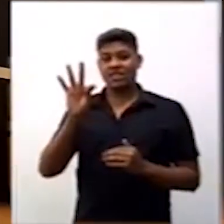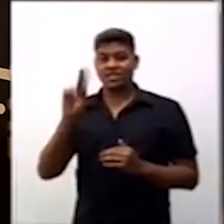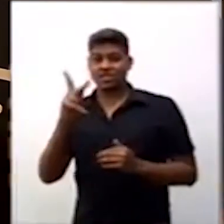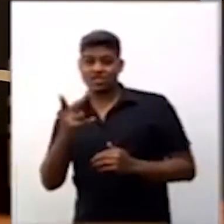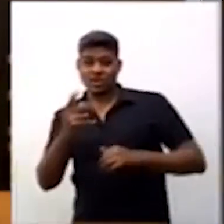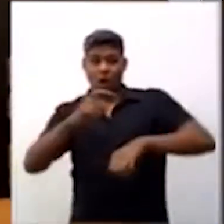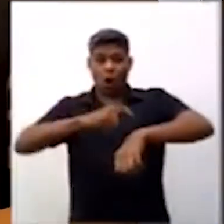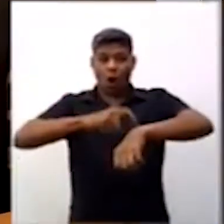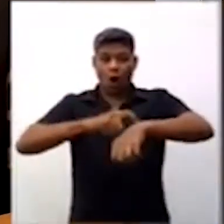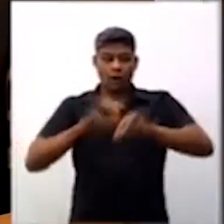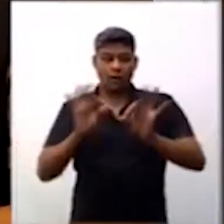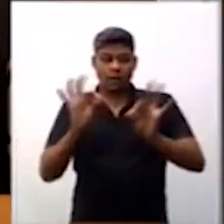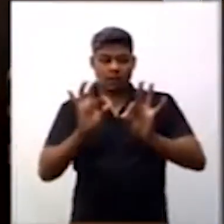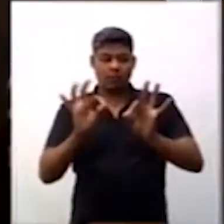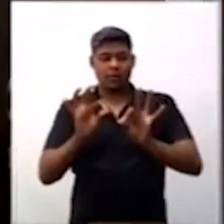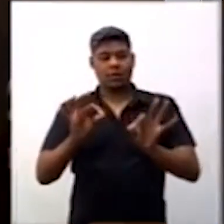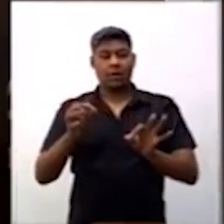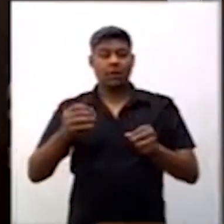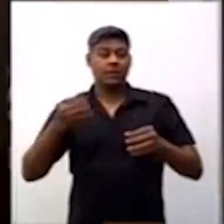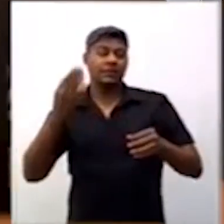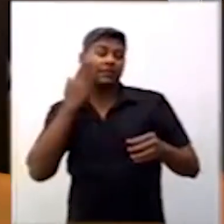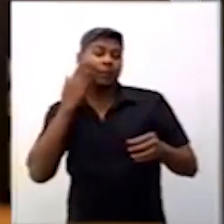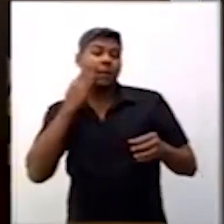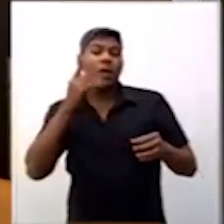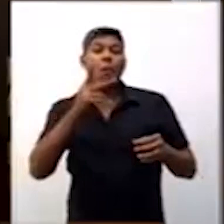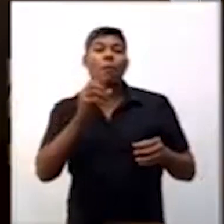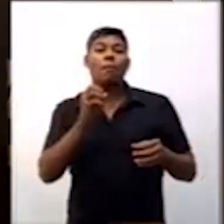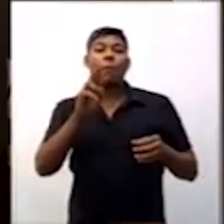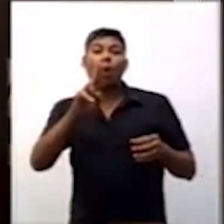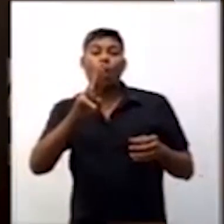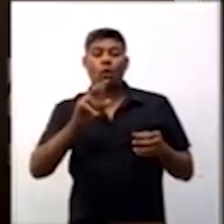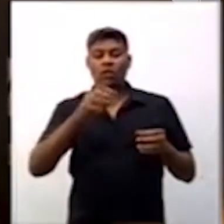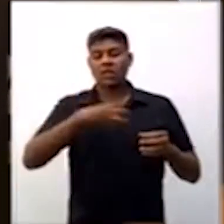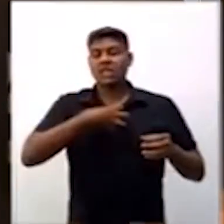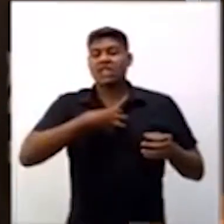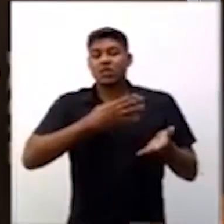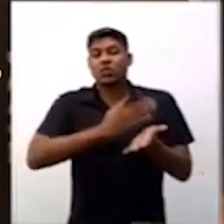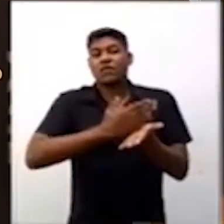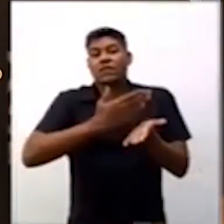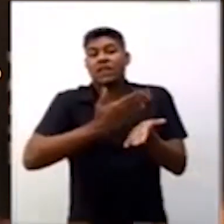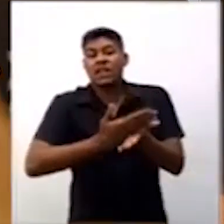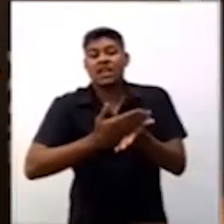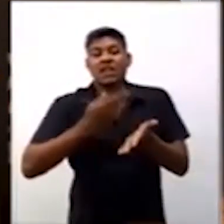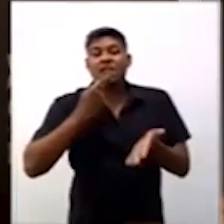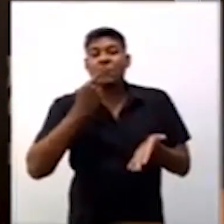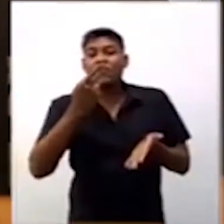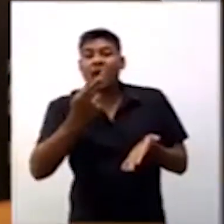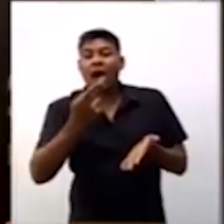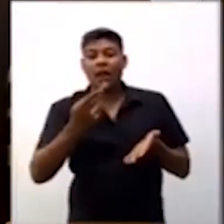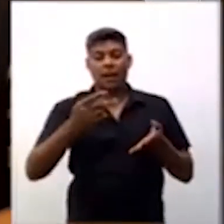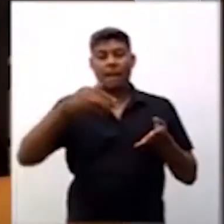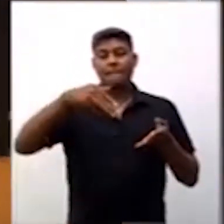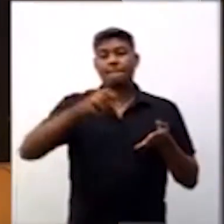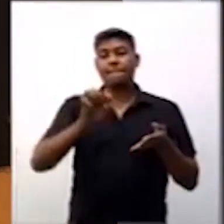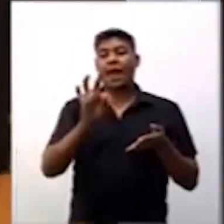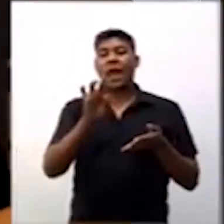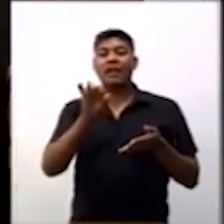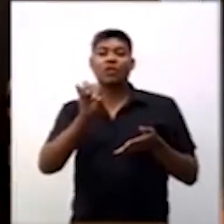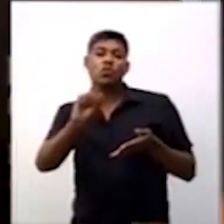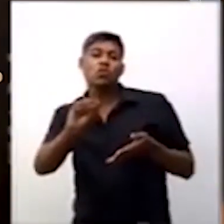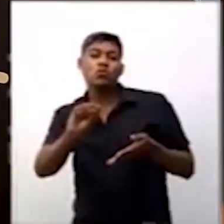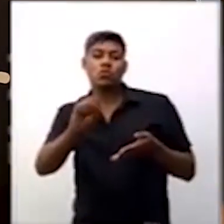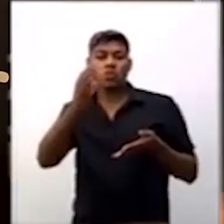é watt-hora. Por significa dividir, como a gente fala, metros por